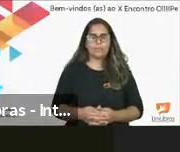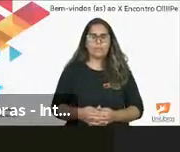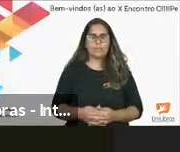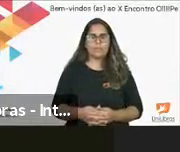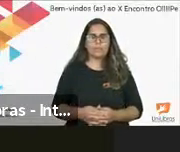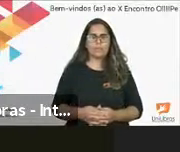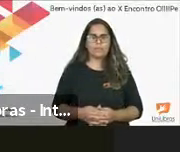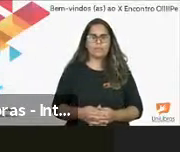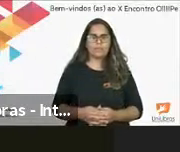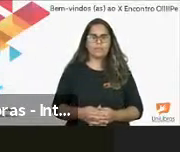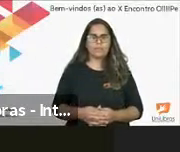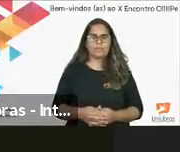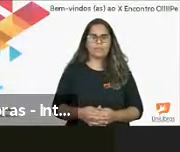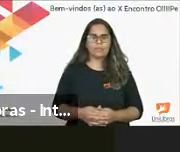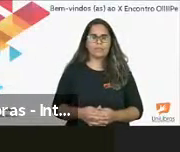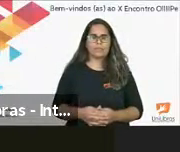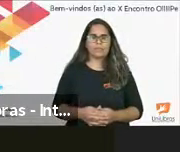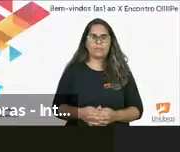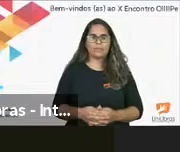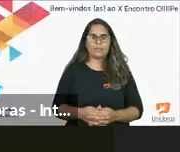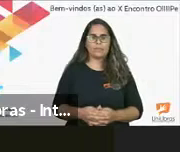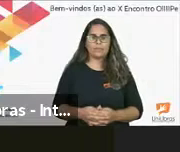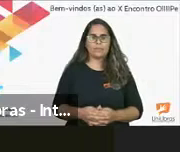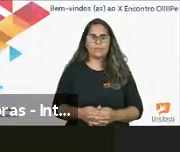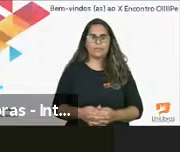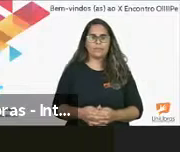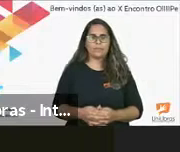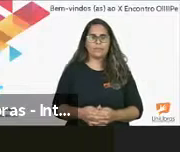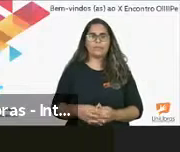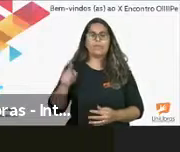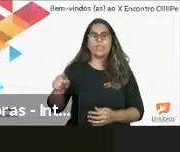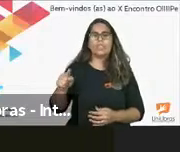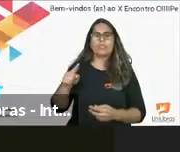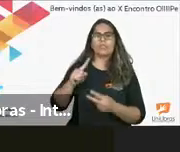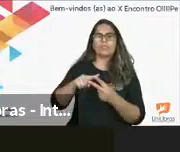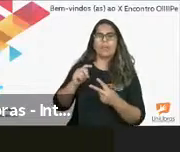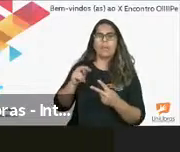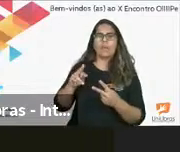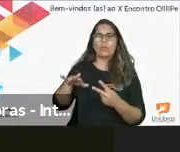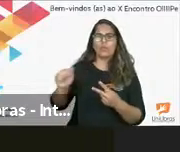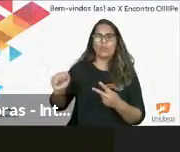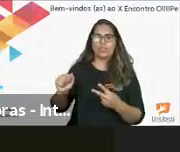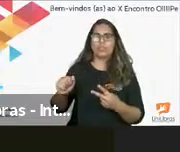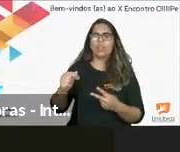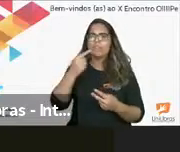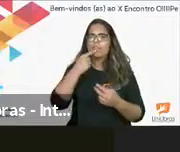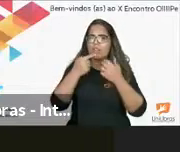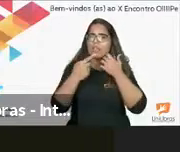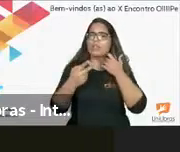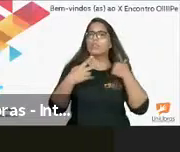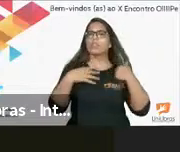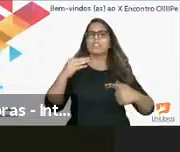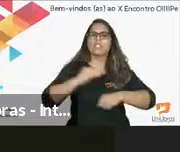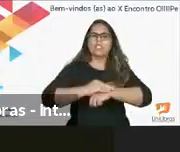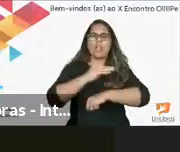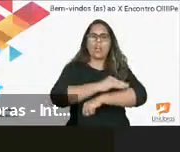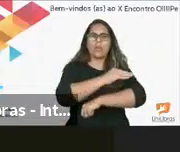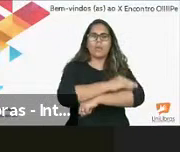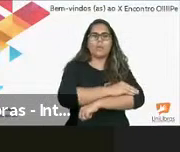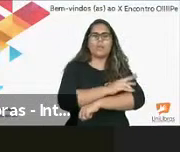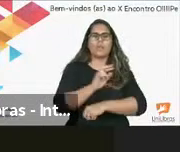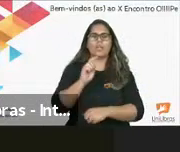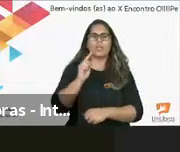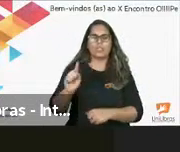Então, Sperry e Young e Maturana falando de salamandra, de sapas, de rãs e de nós